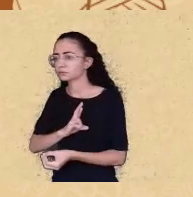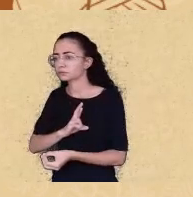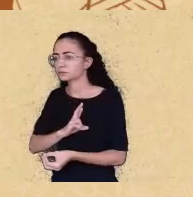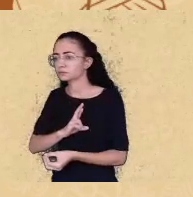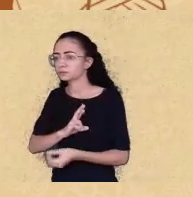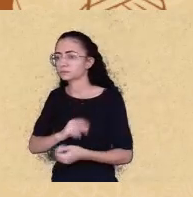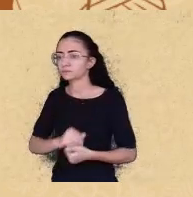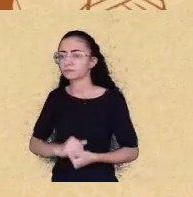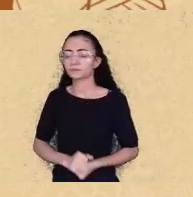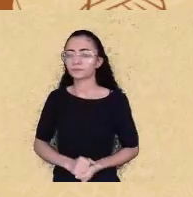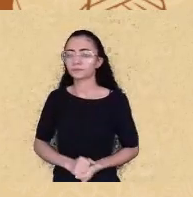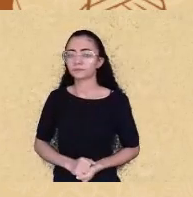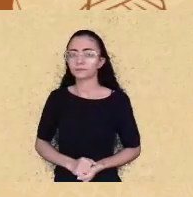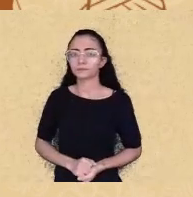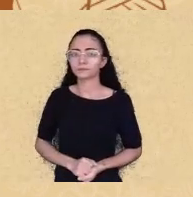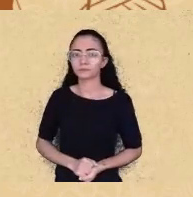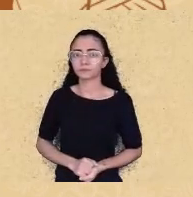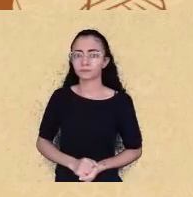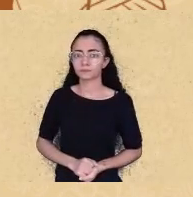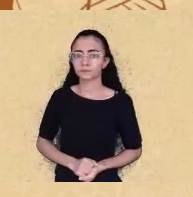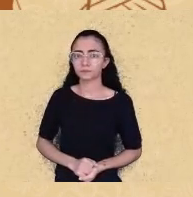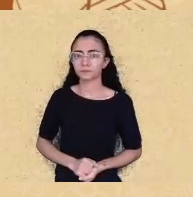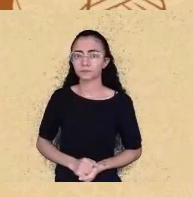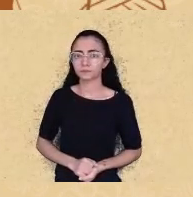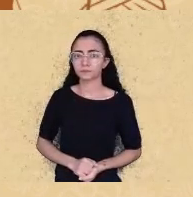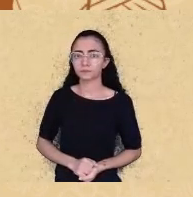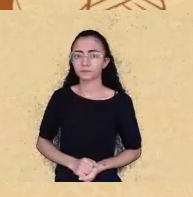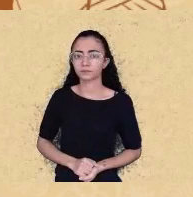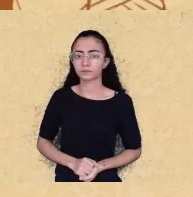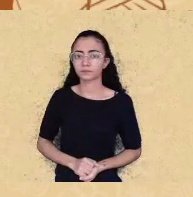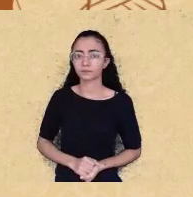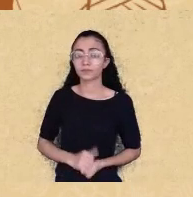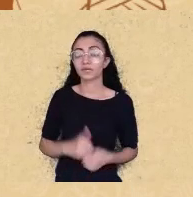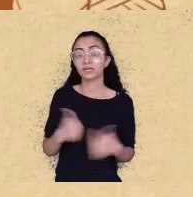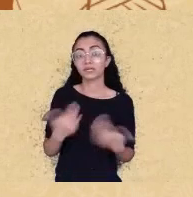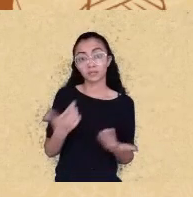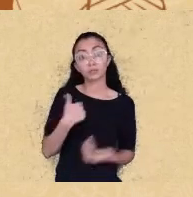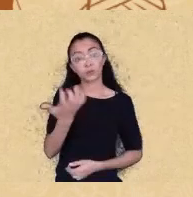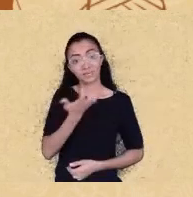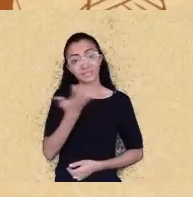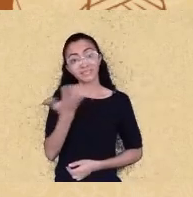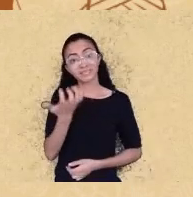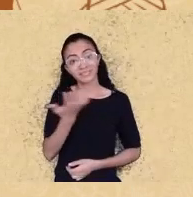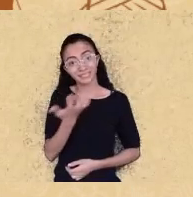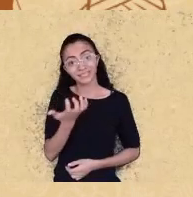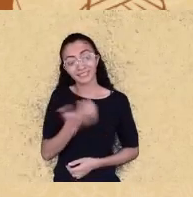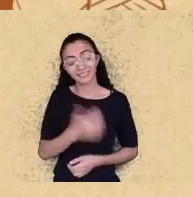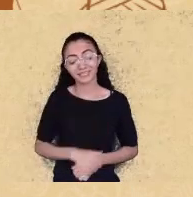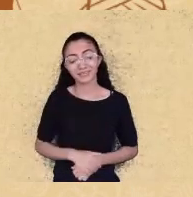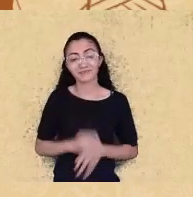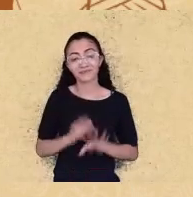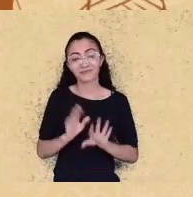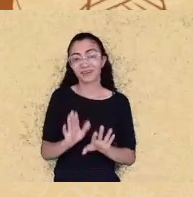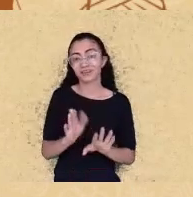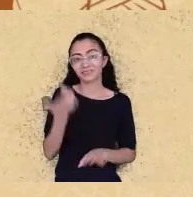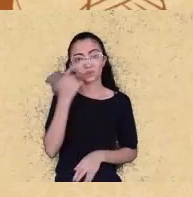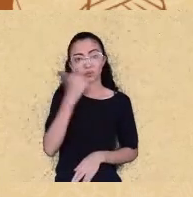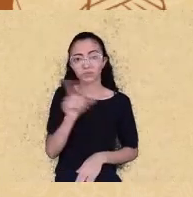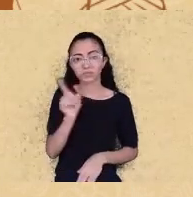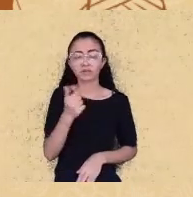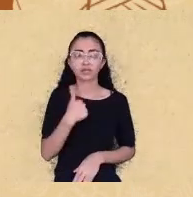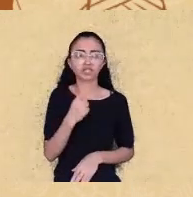treinamento. Então, Ana, eu queria muito, não consegui parar. A gente fez o desenho, eu estive na